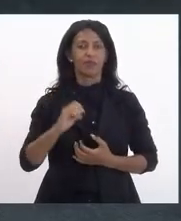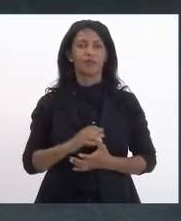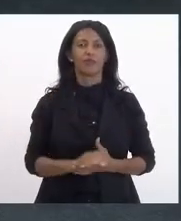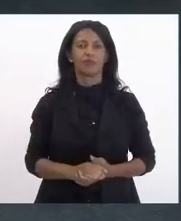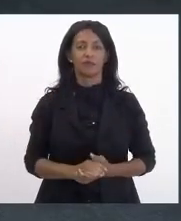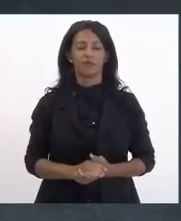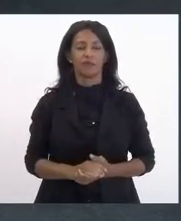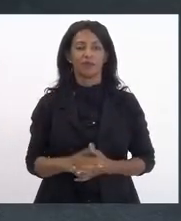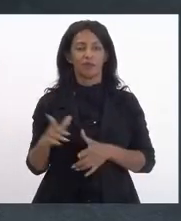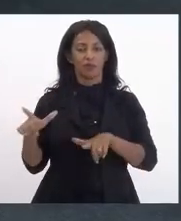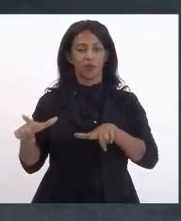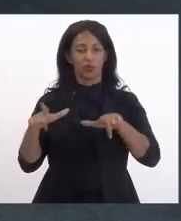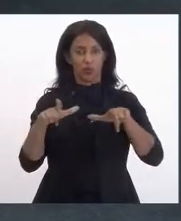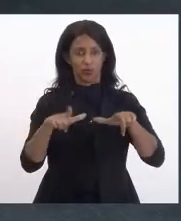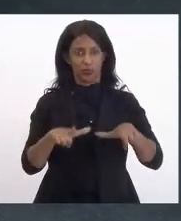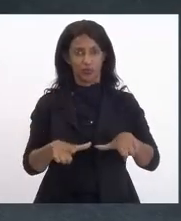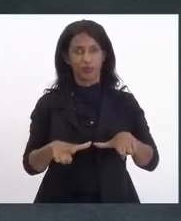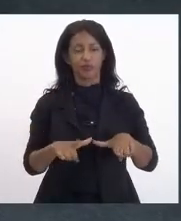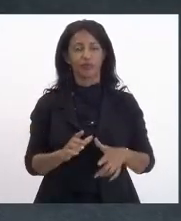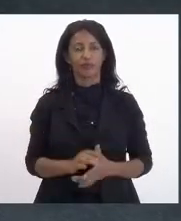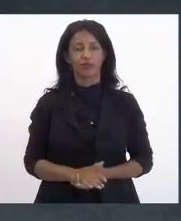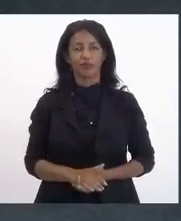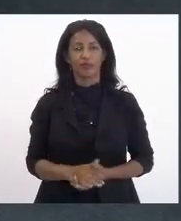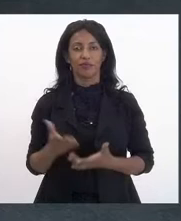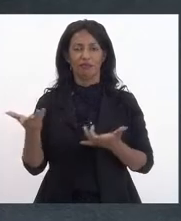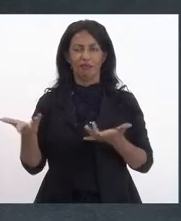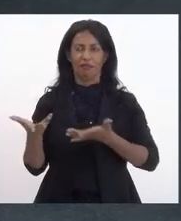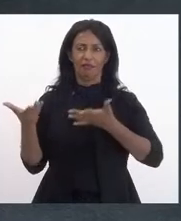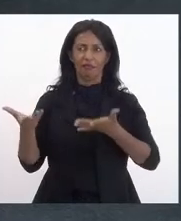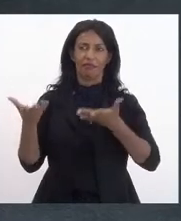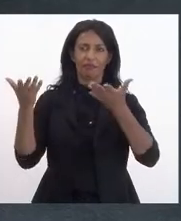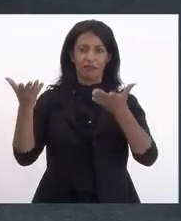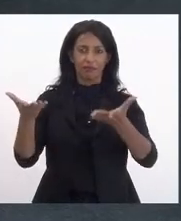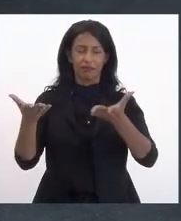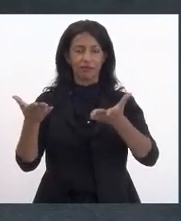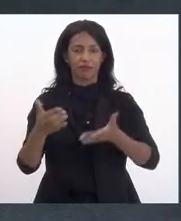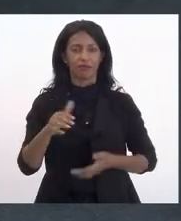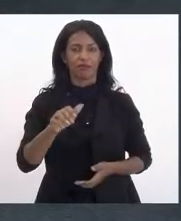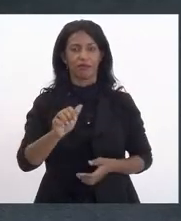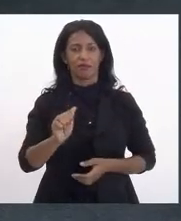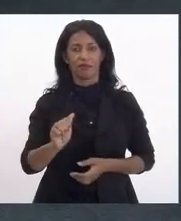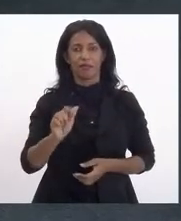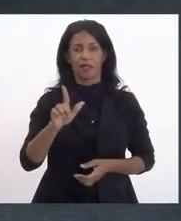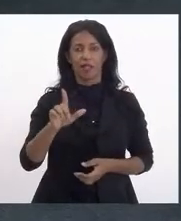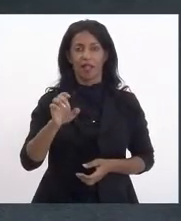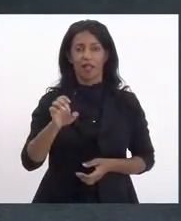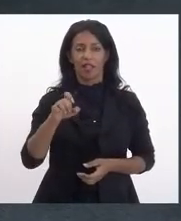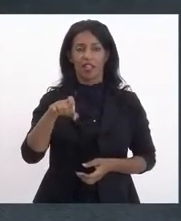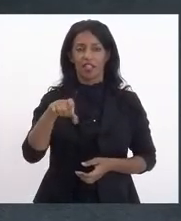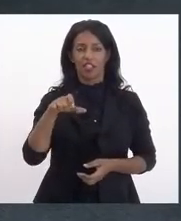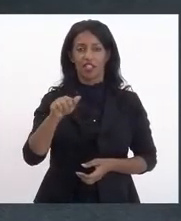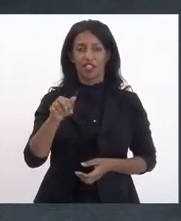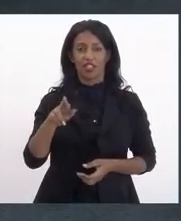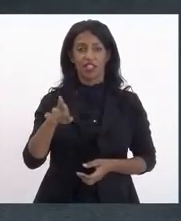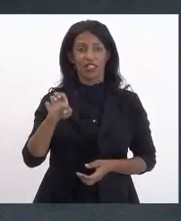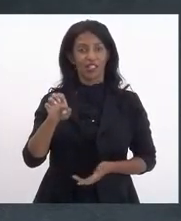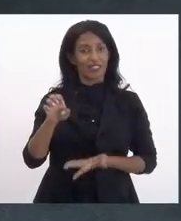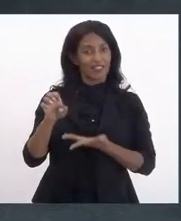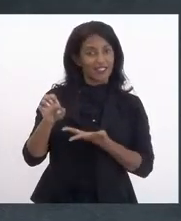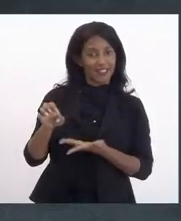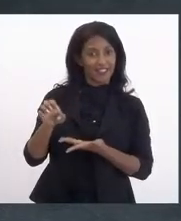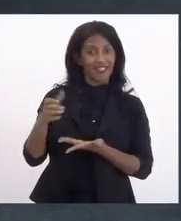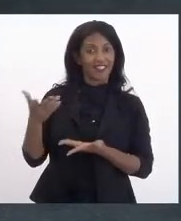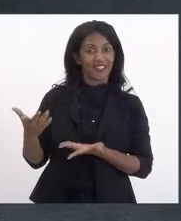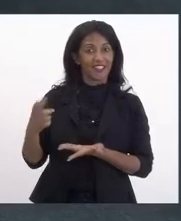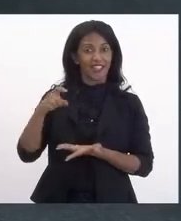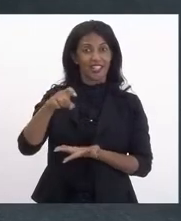e o respectivo diploma ao ilustríssimo senhor Alexandre da Silva de Assis, que